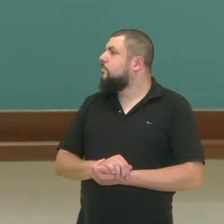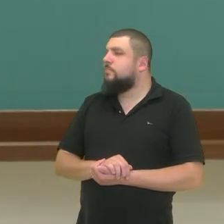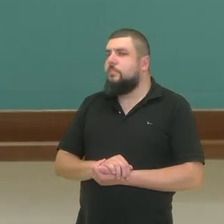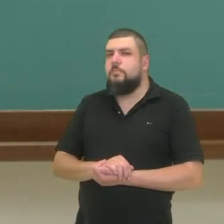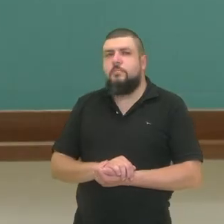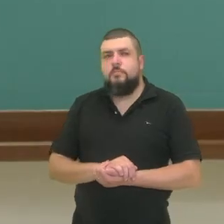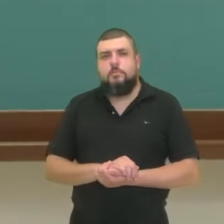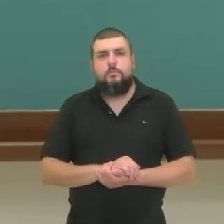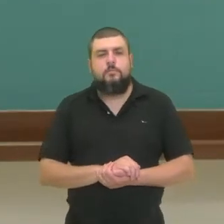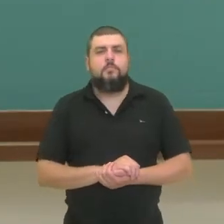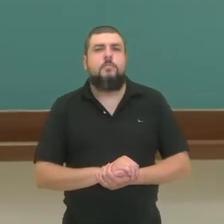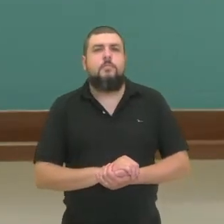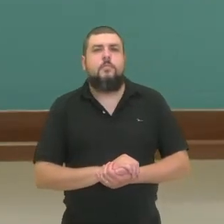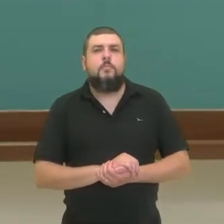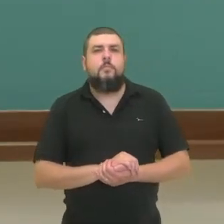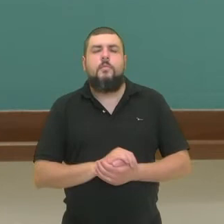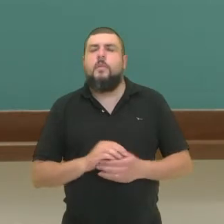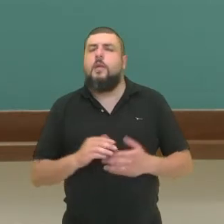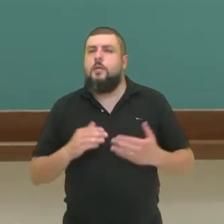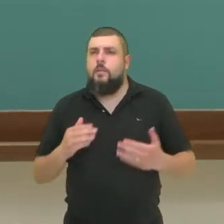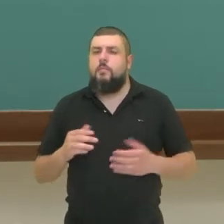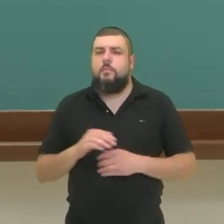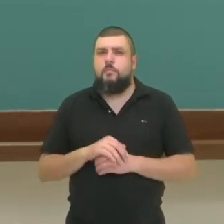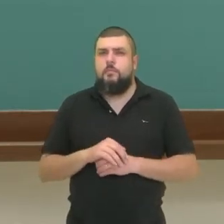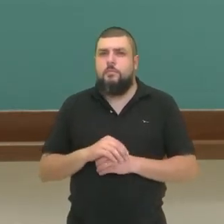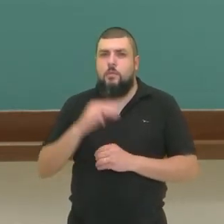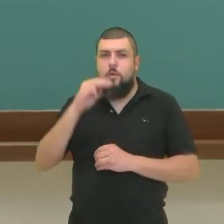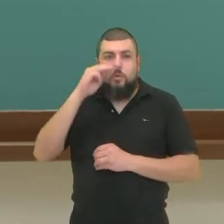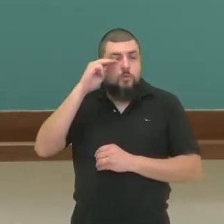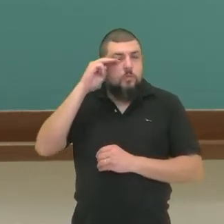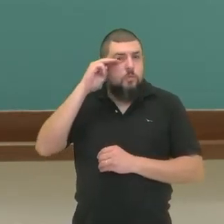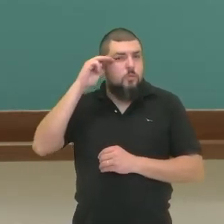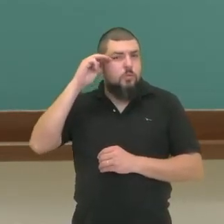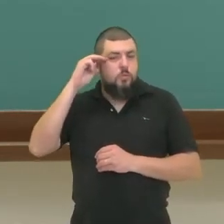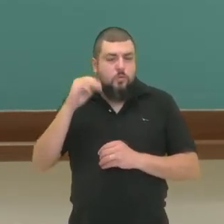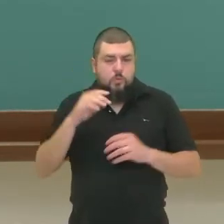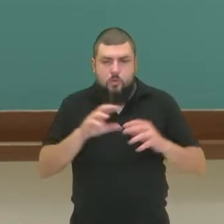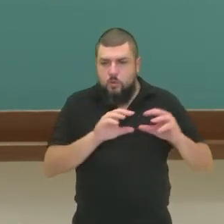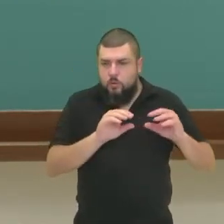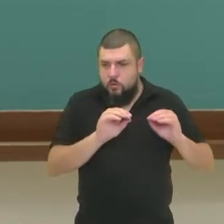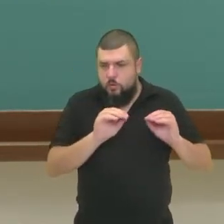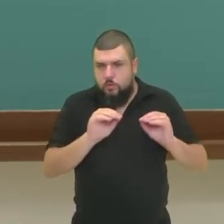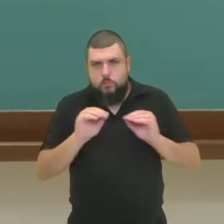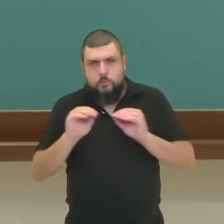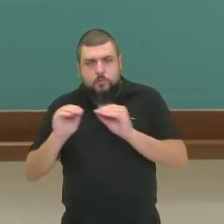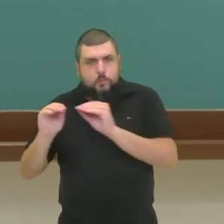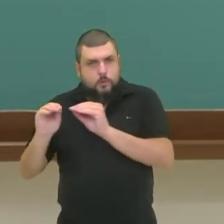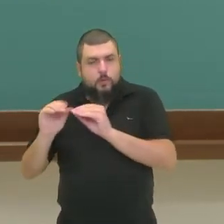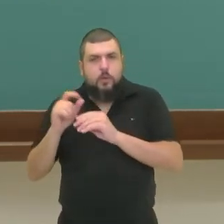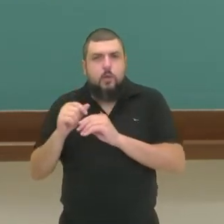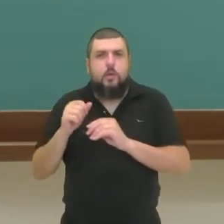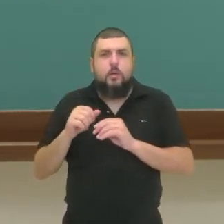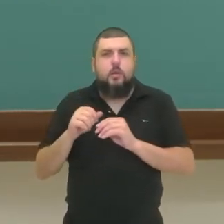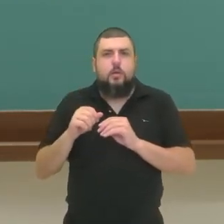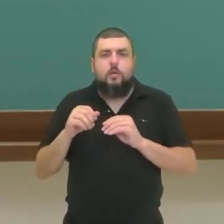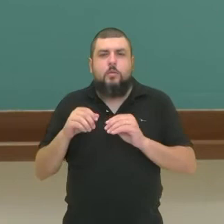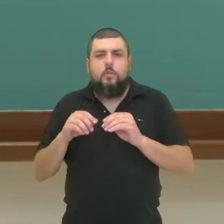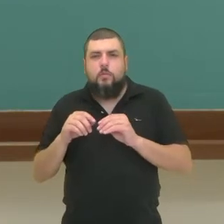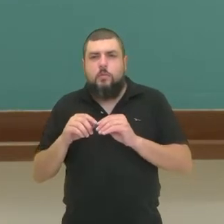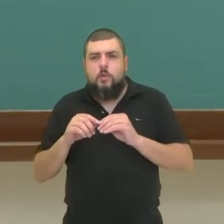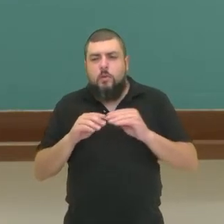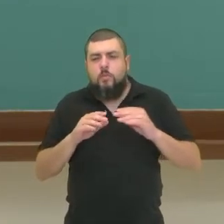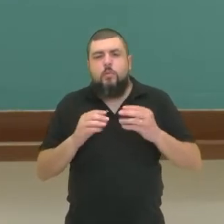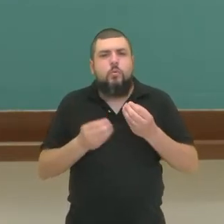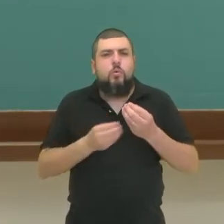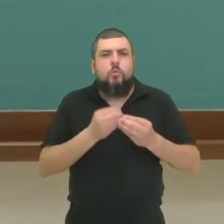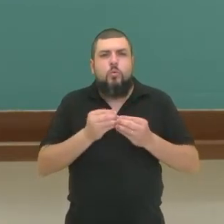Bem, para os mongóis saírem, eles contornaram a cordilheira e entraram próximo ao litoral. Depois,